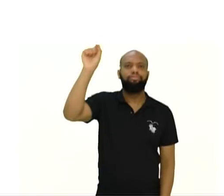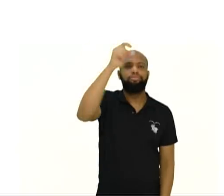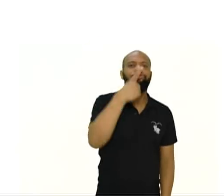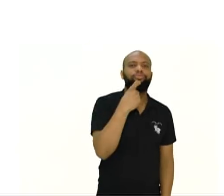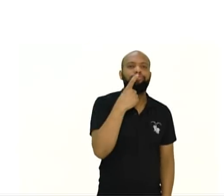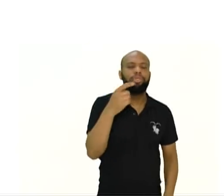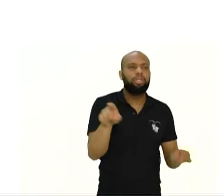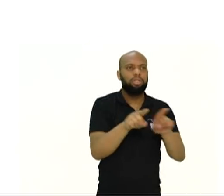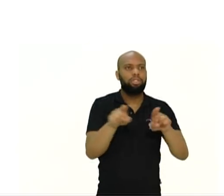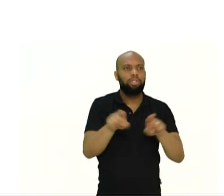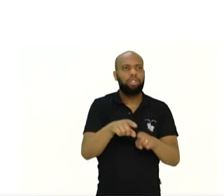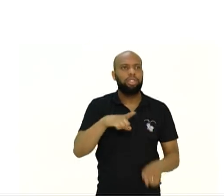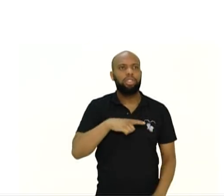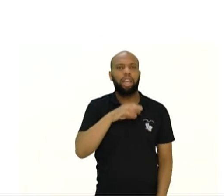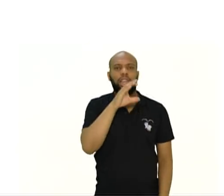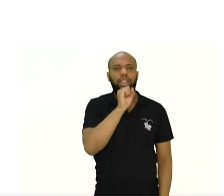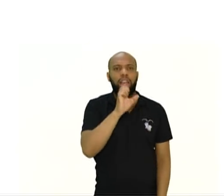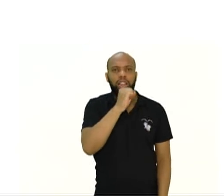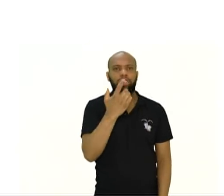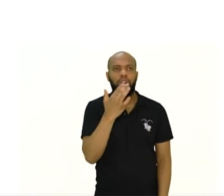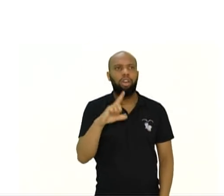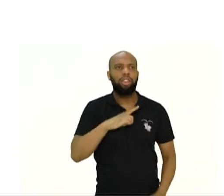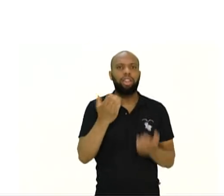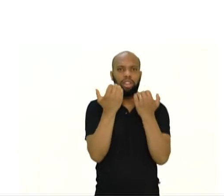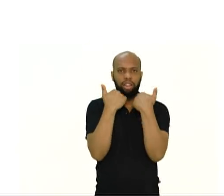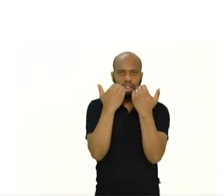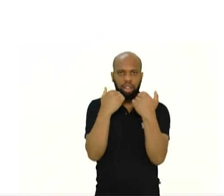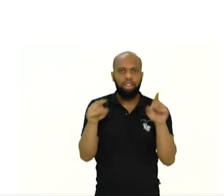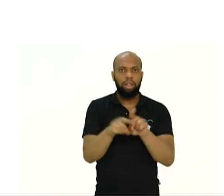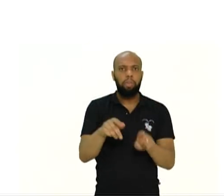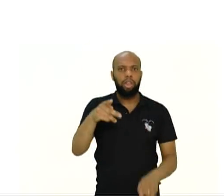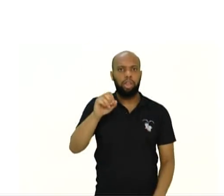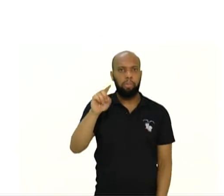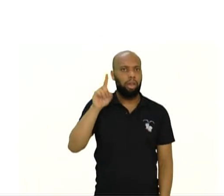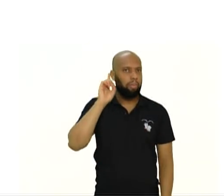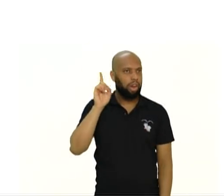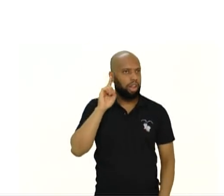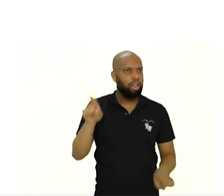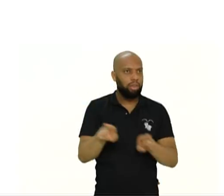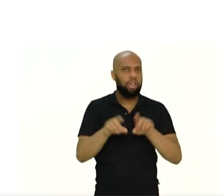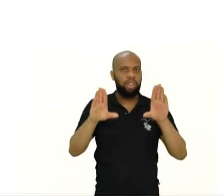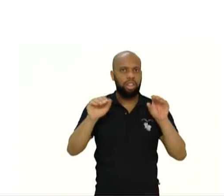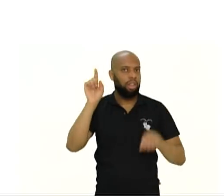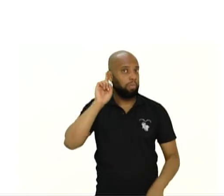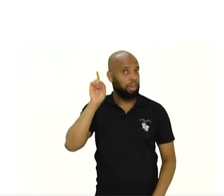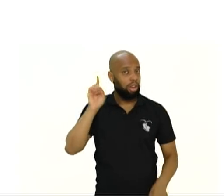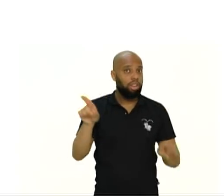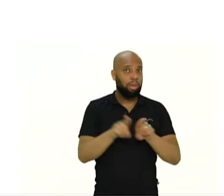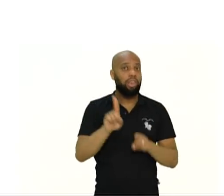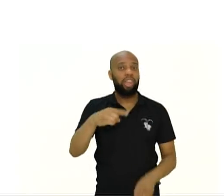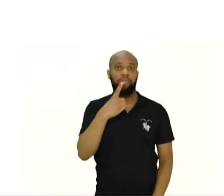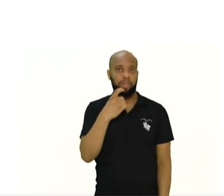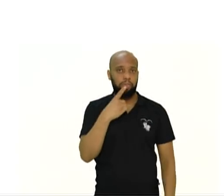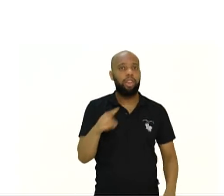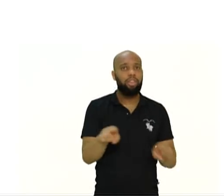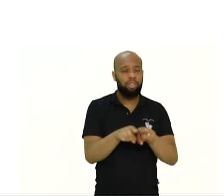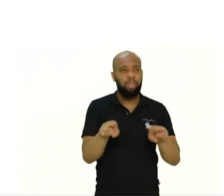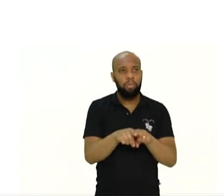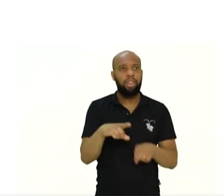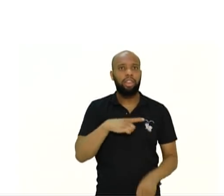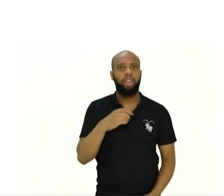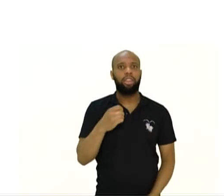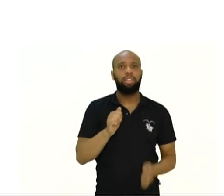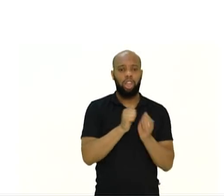Nós vamos ter aqui em laranja o milho e o trigo, o algodão aqui em vermelho, né? Vamos ter